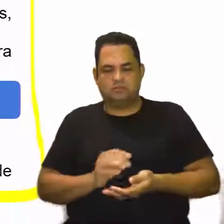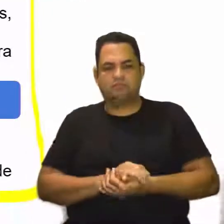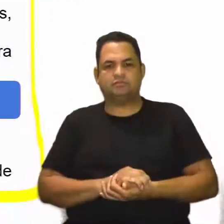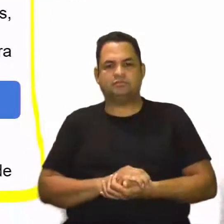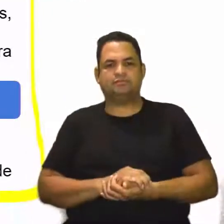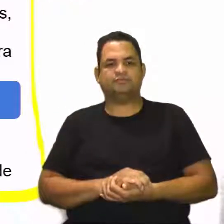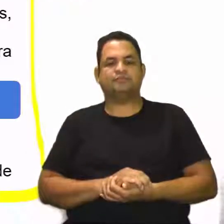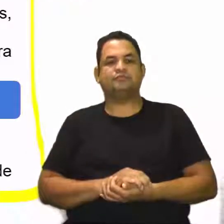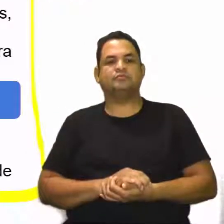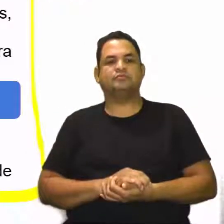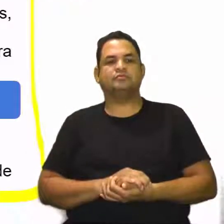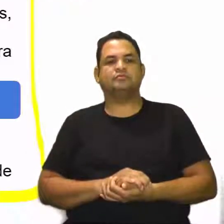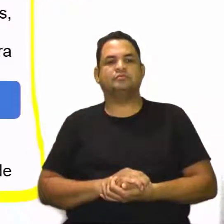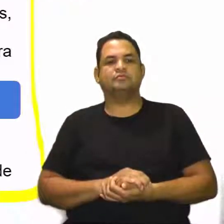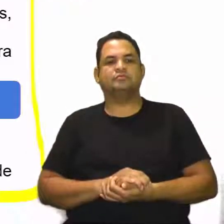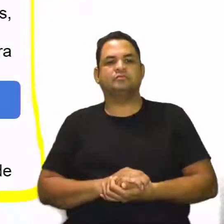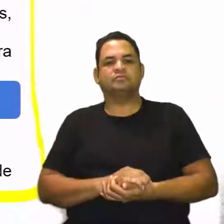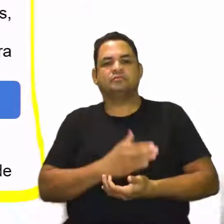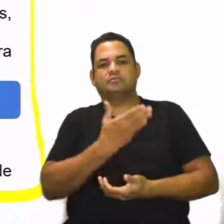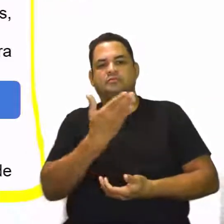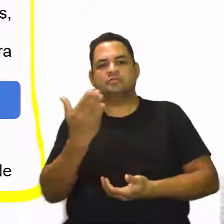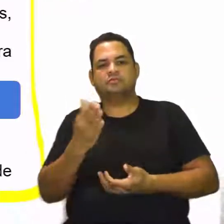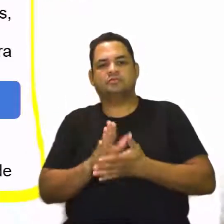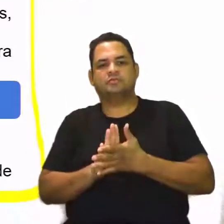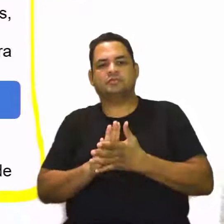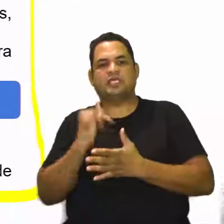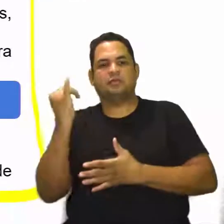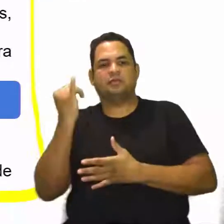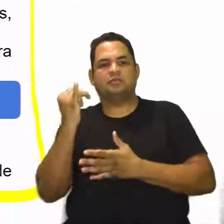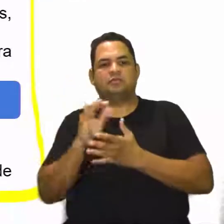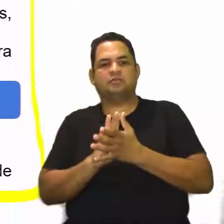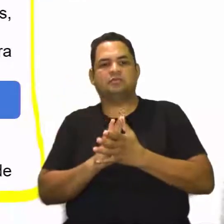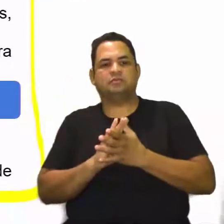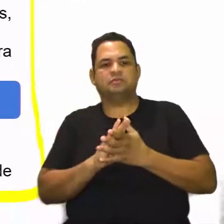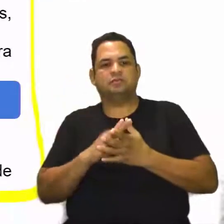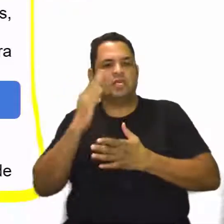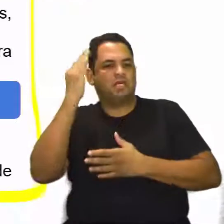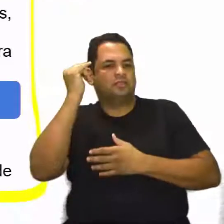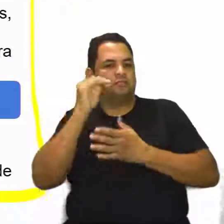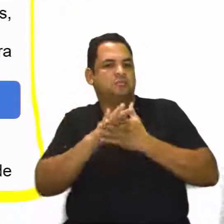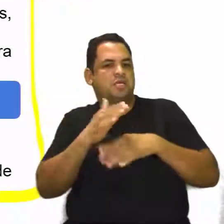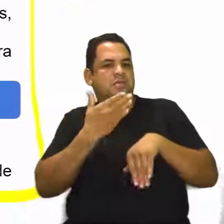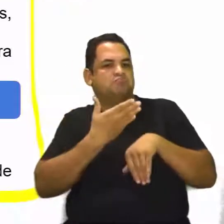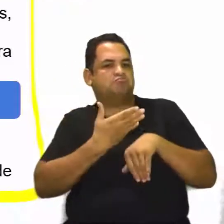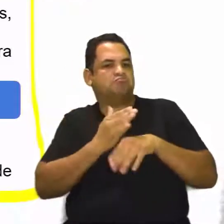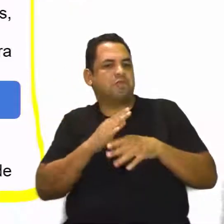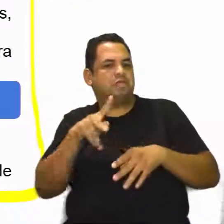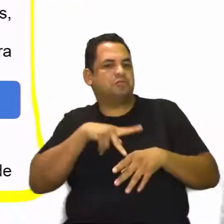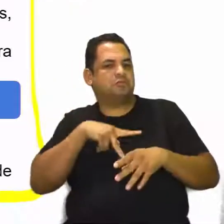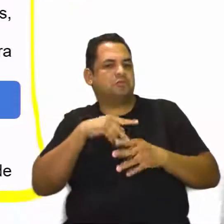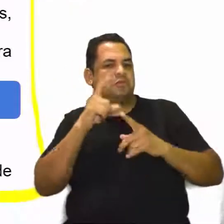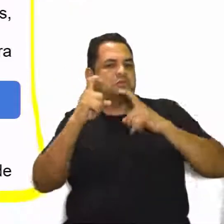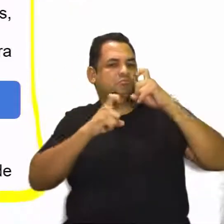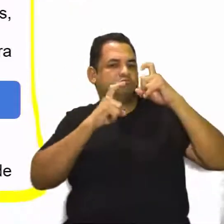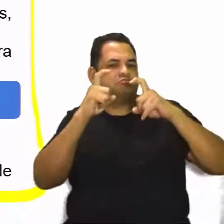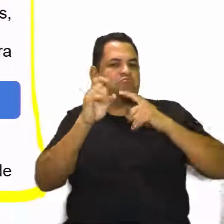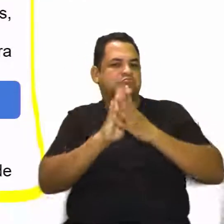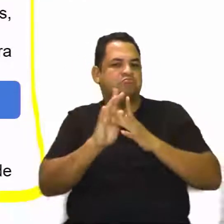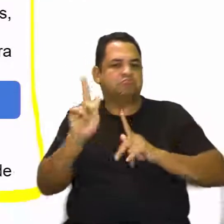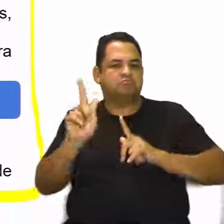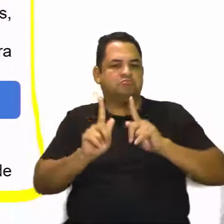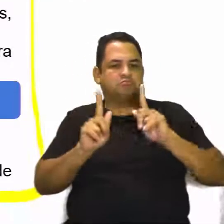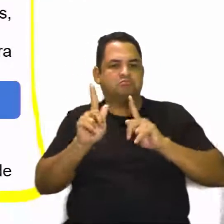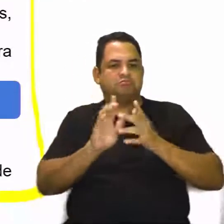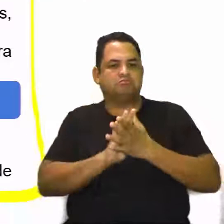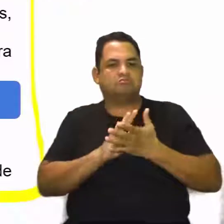referente à relevância, professora Iris? Nós temos aí o domínio das próprias expressões e gestos, as mudanças no comportamento e